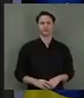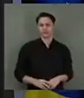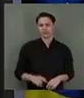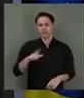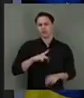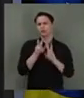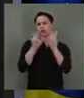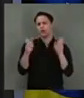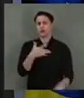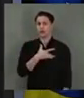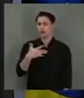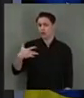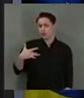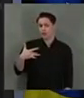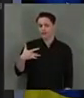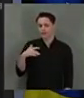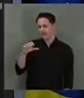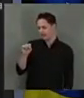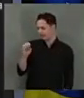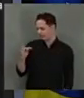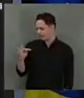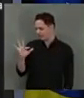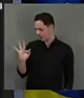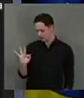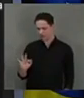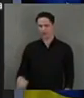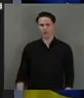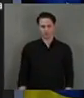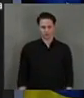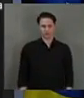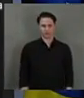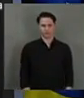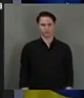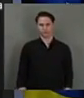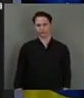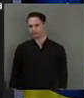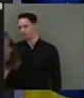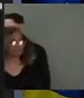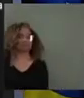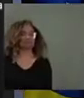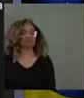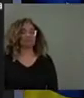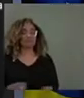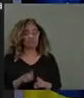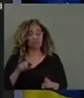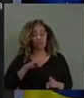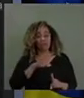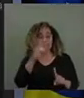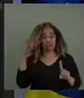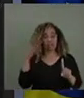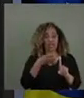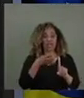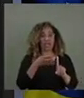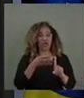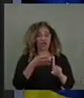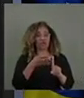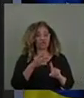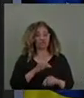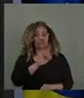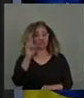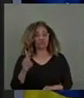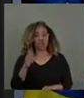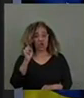Por saúde, STF mudou políticos para casa, mandou. E réus do 8 do